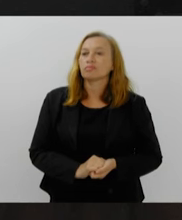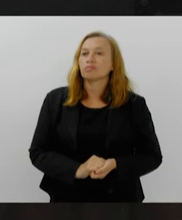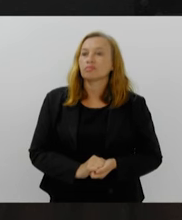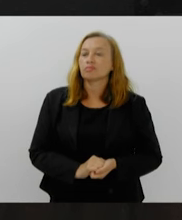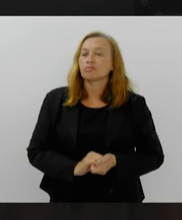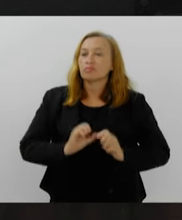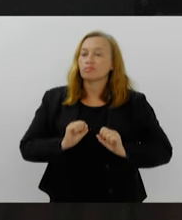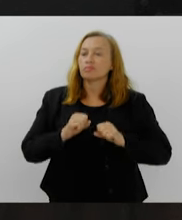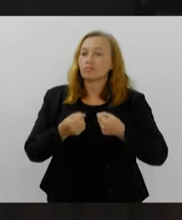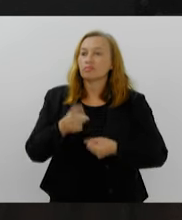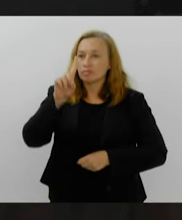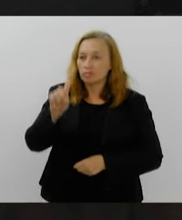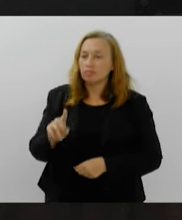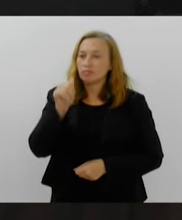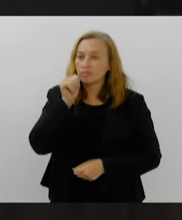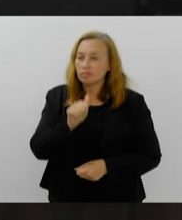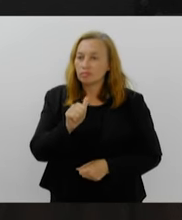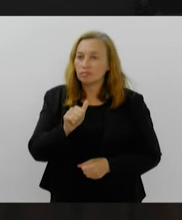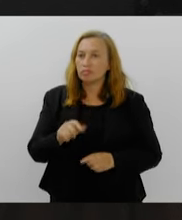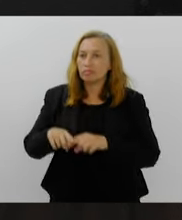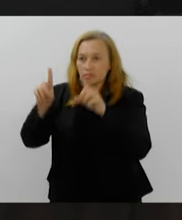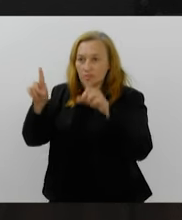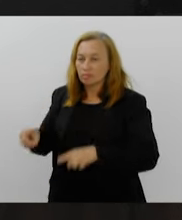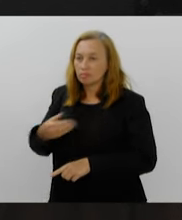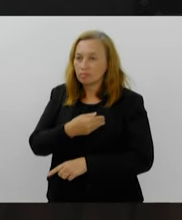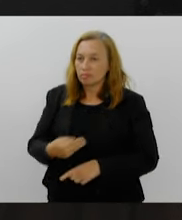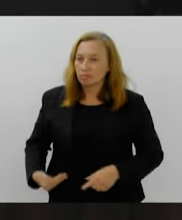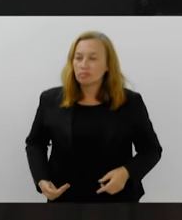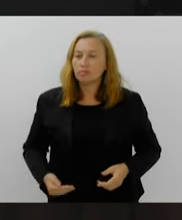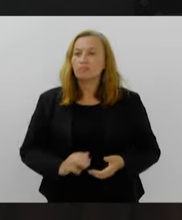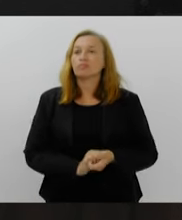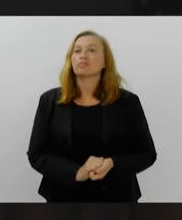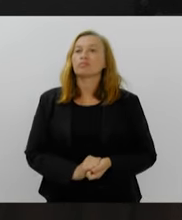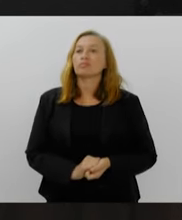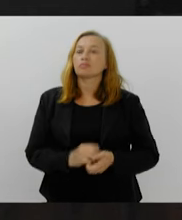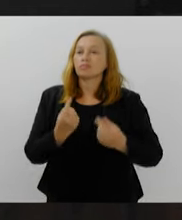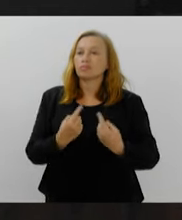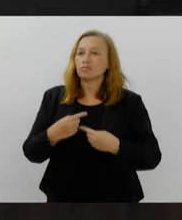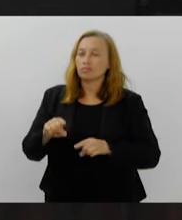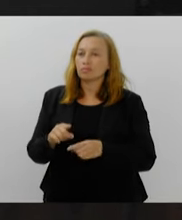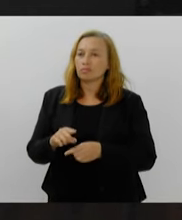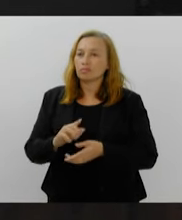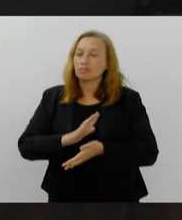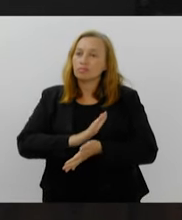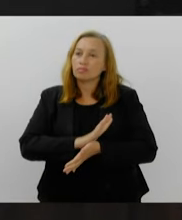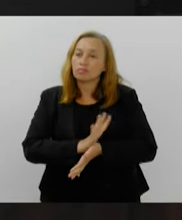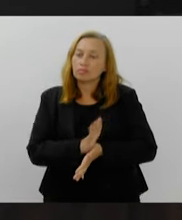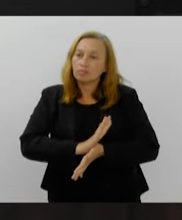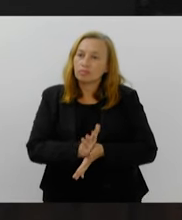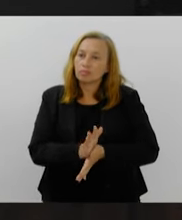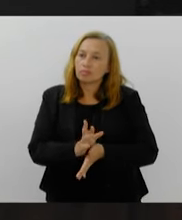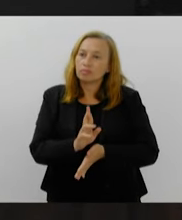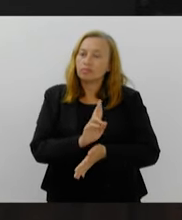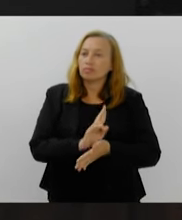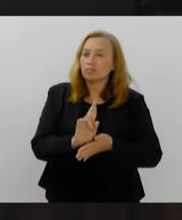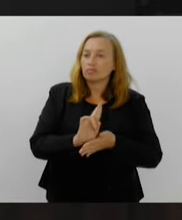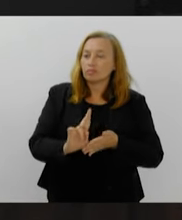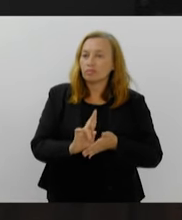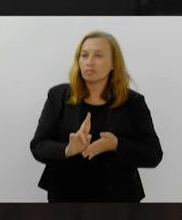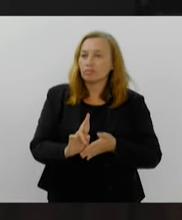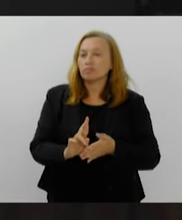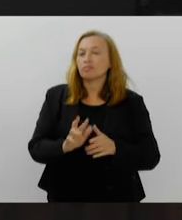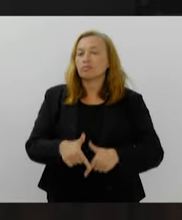defesa dos direitos da mulher de servidores públicos de combate às discriminações e preconceitos de raça cornia religião e